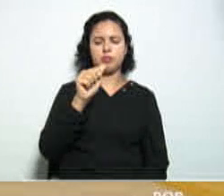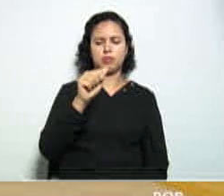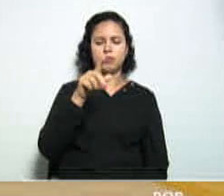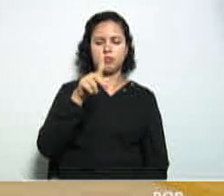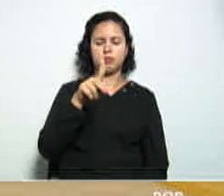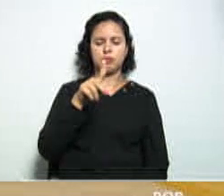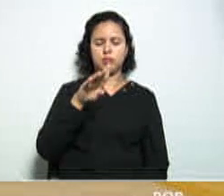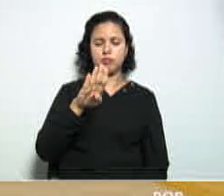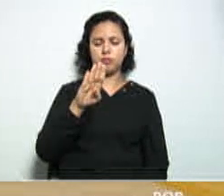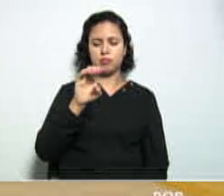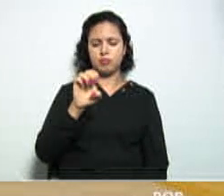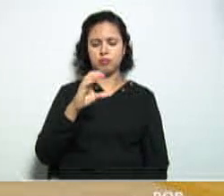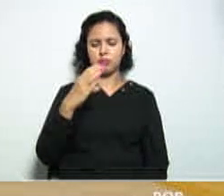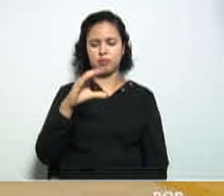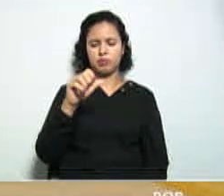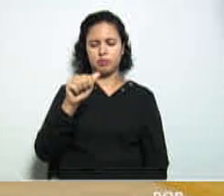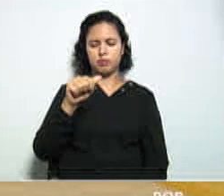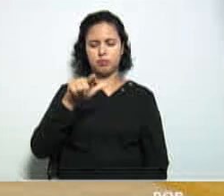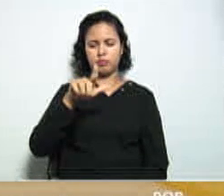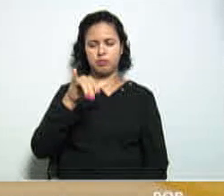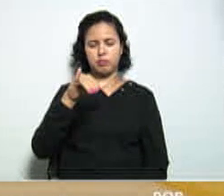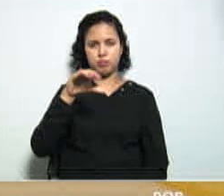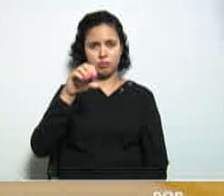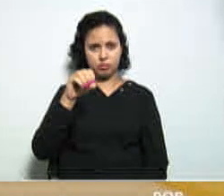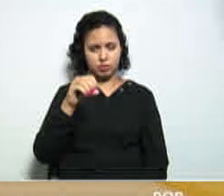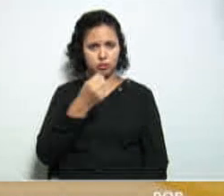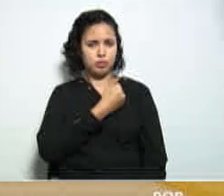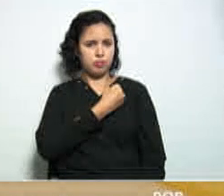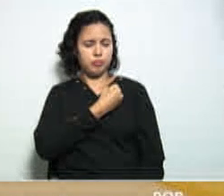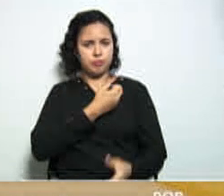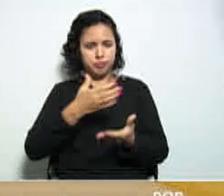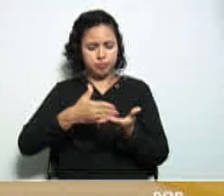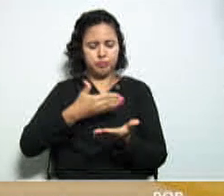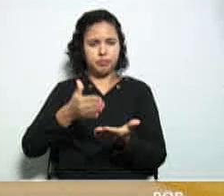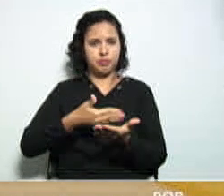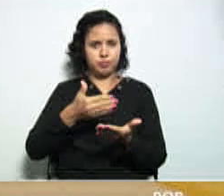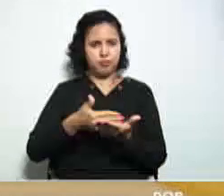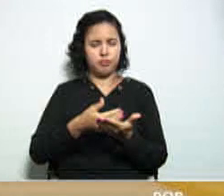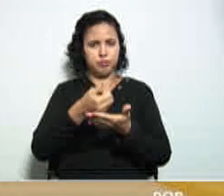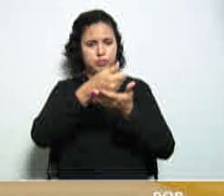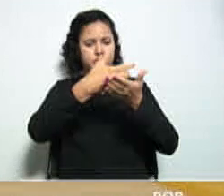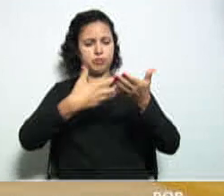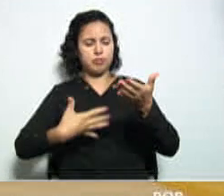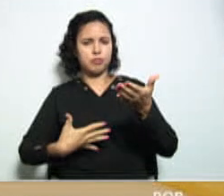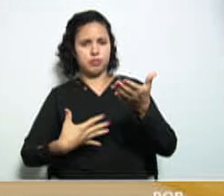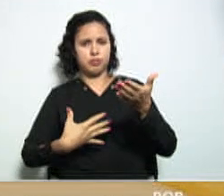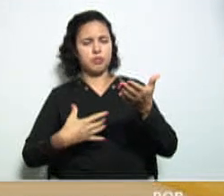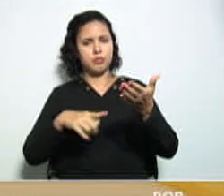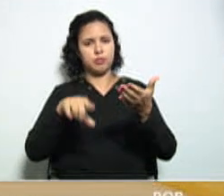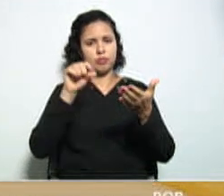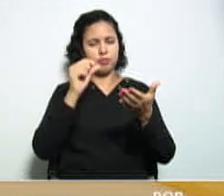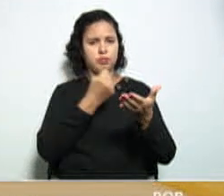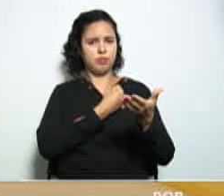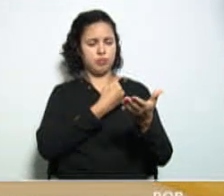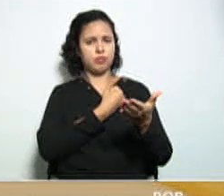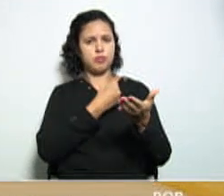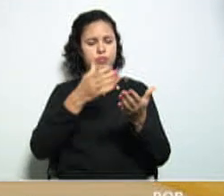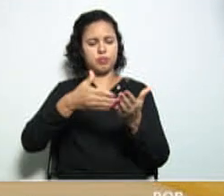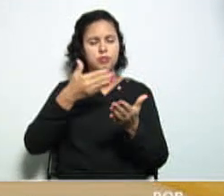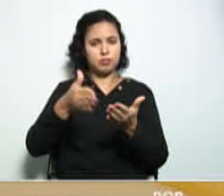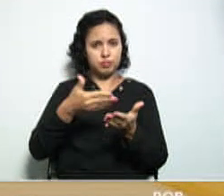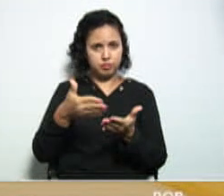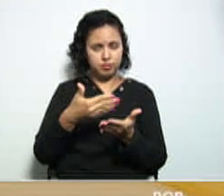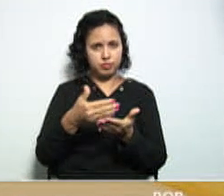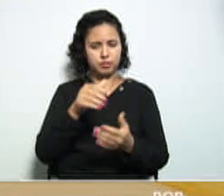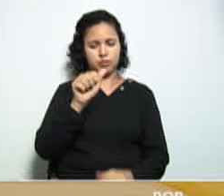rodapé, número de página. Vai abrir um sumário e você vai pedir para inserir número de página.